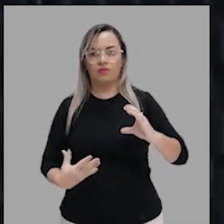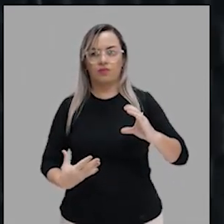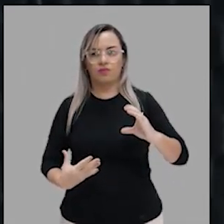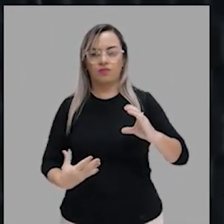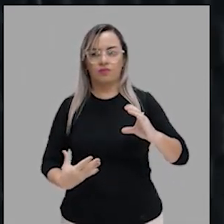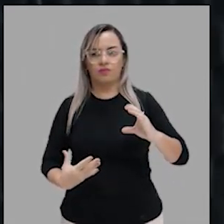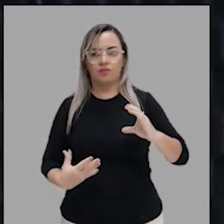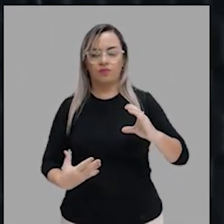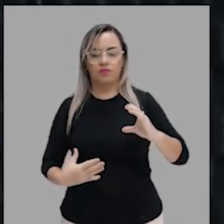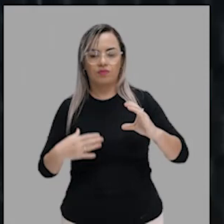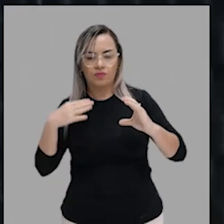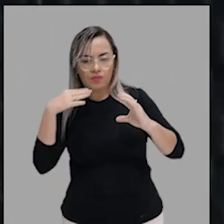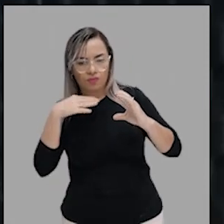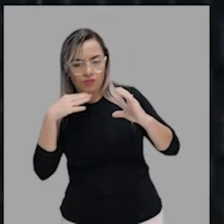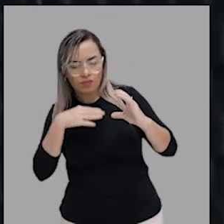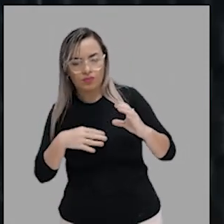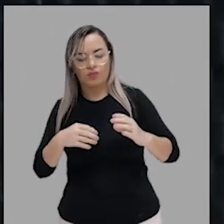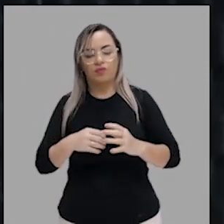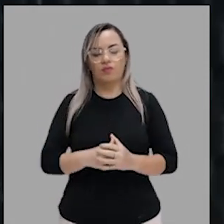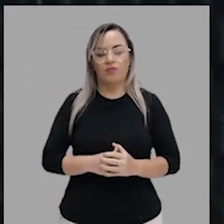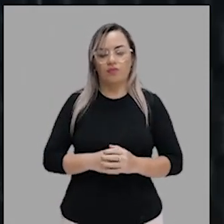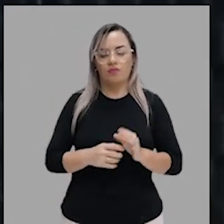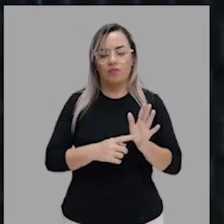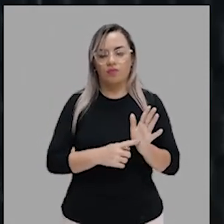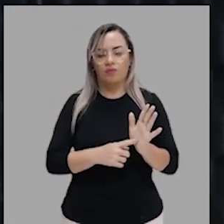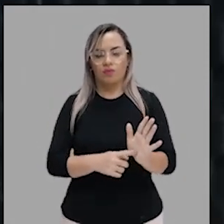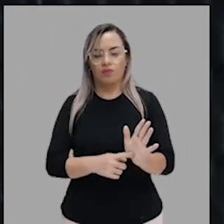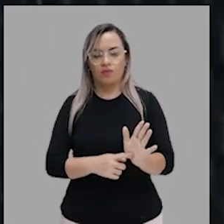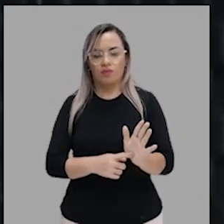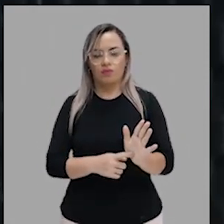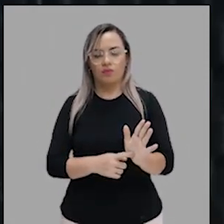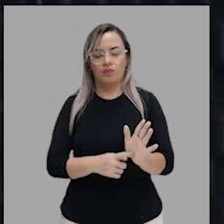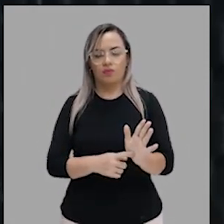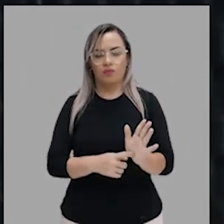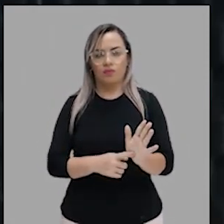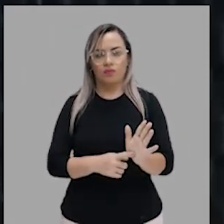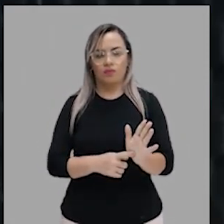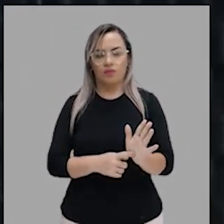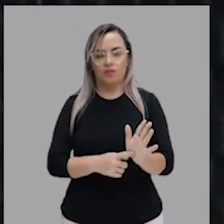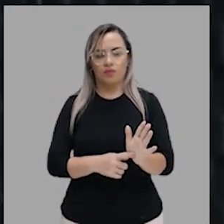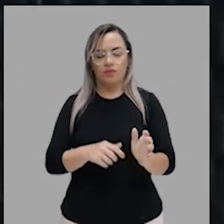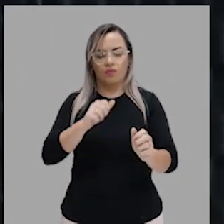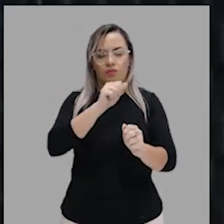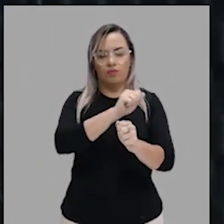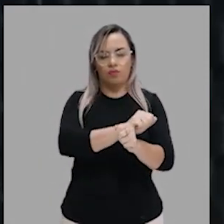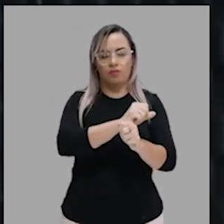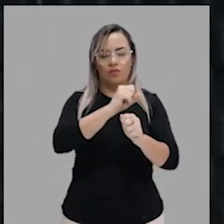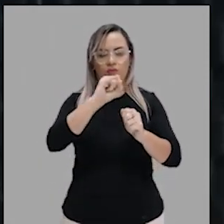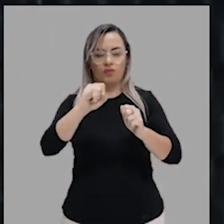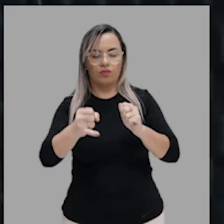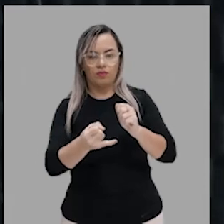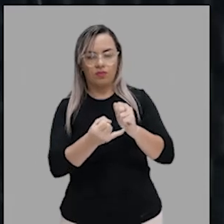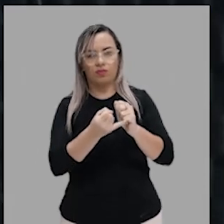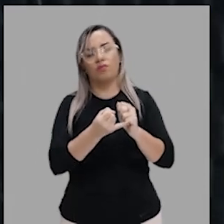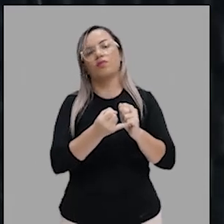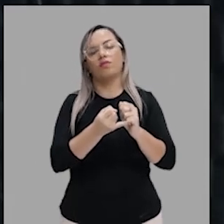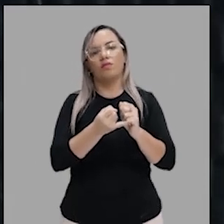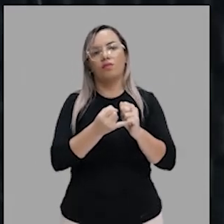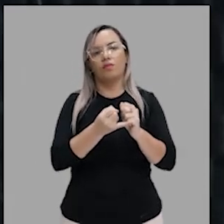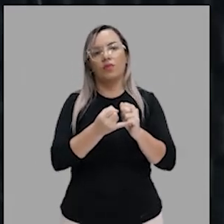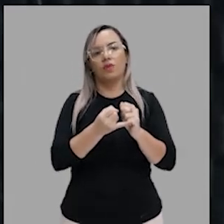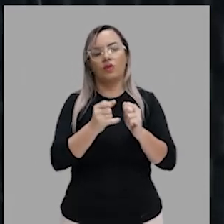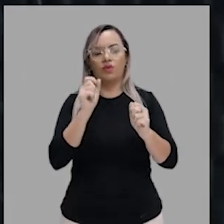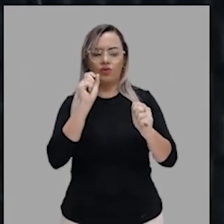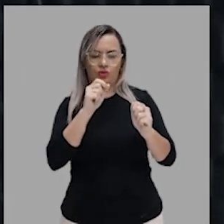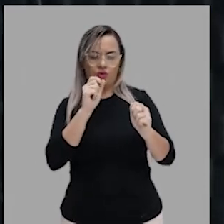defeitos, certo? Expressos por esses adjetivos. O adjetivo, por exemplo, não dá